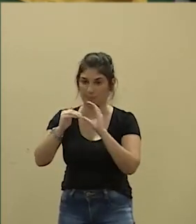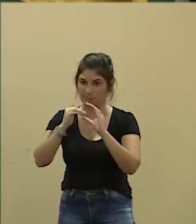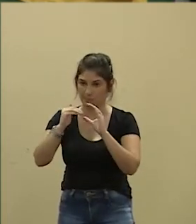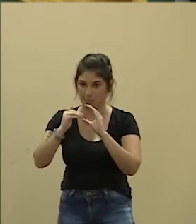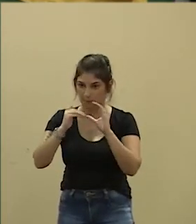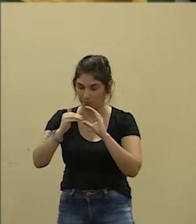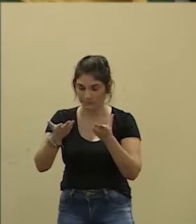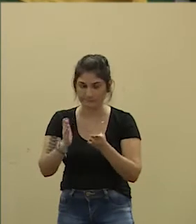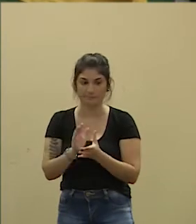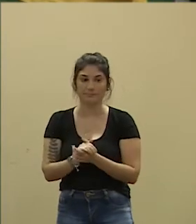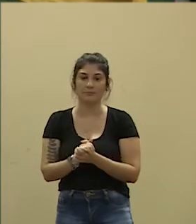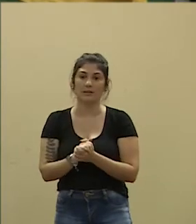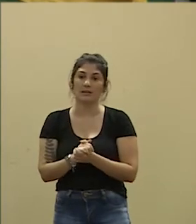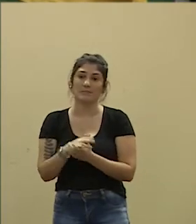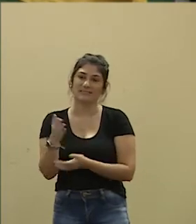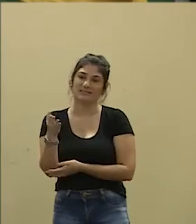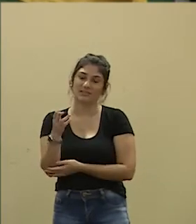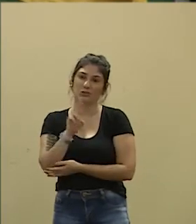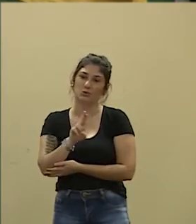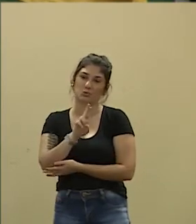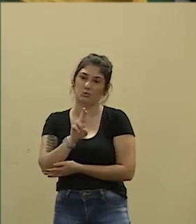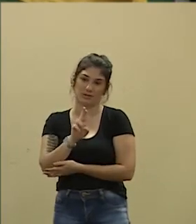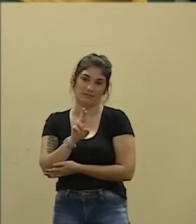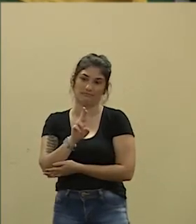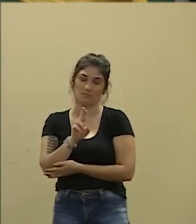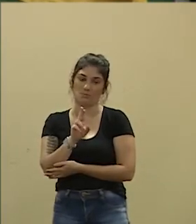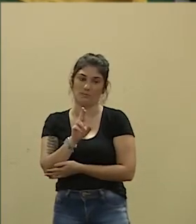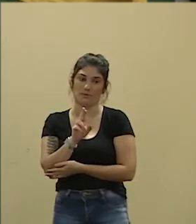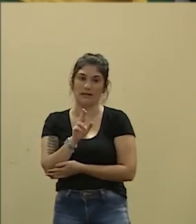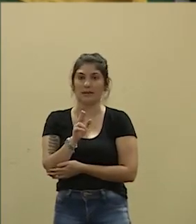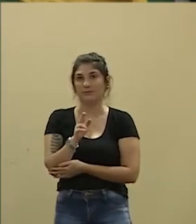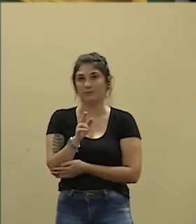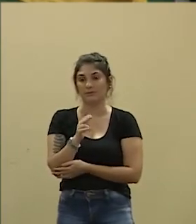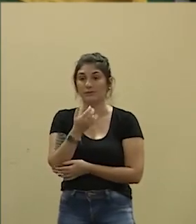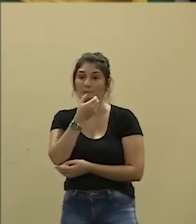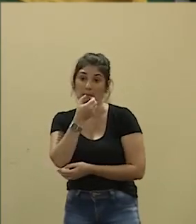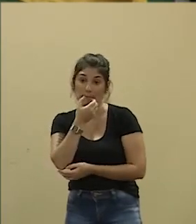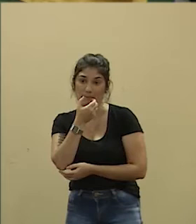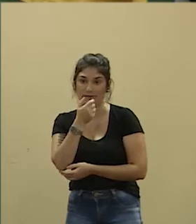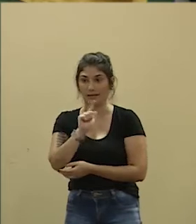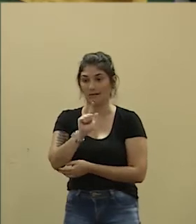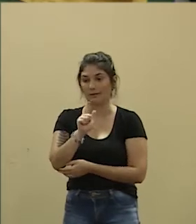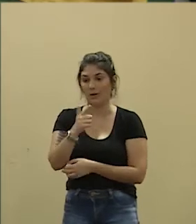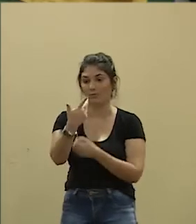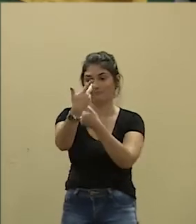não é mesmo quando às vezes a gente vai conversar por skype a gente prefere usar predominantemente o áudio e não há